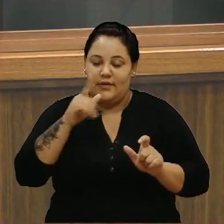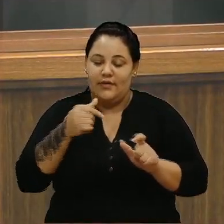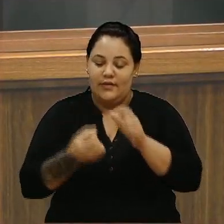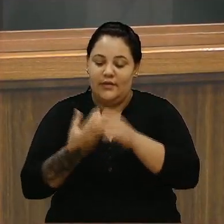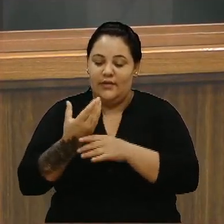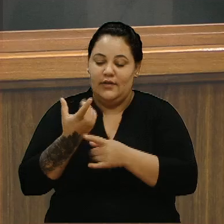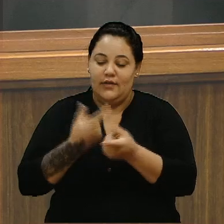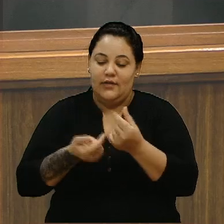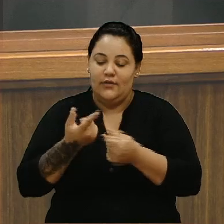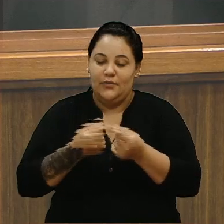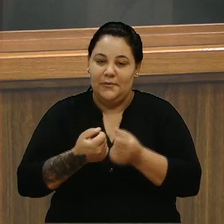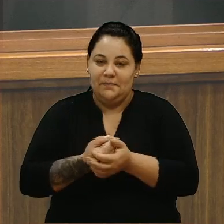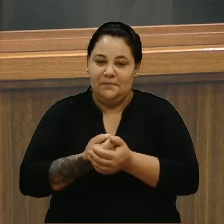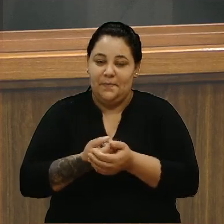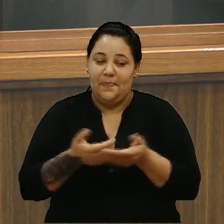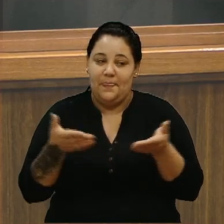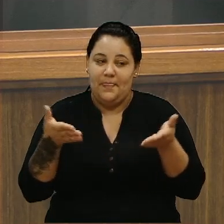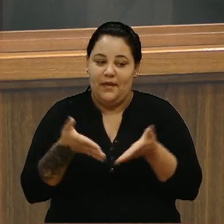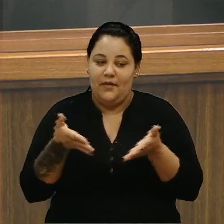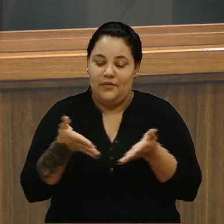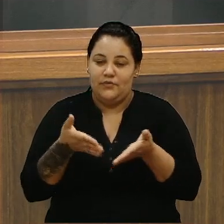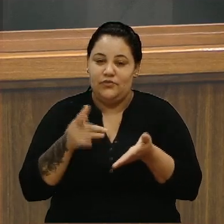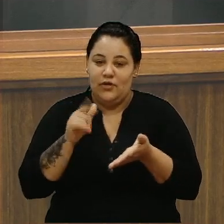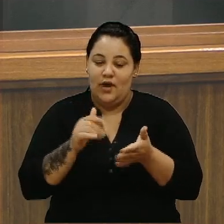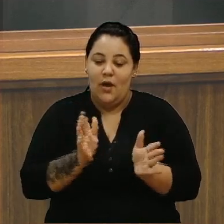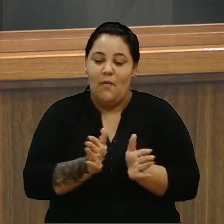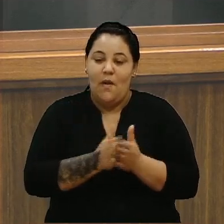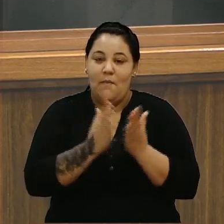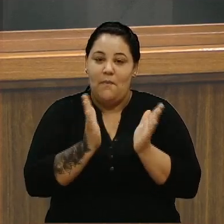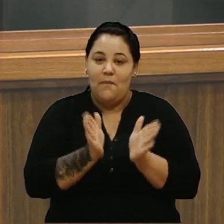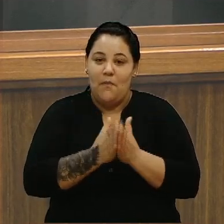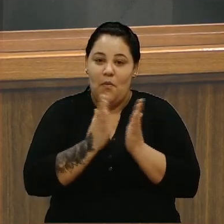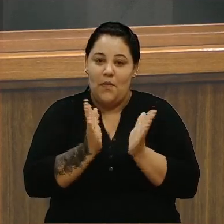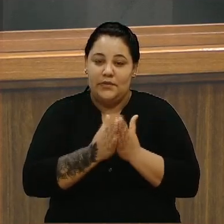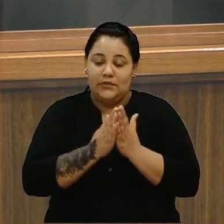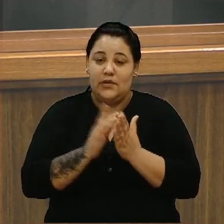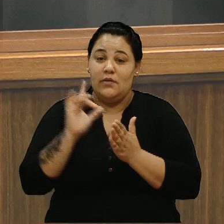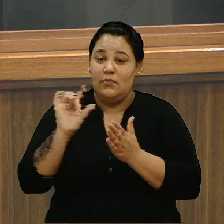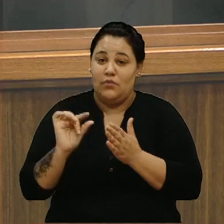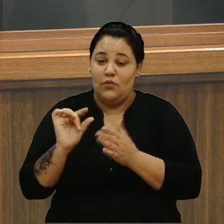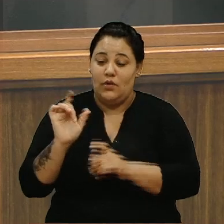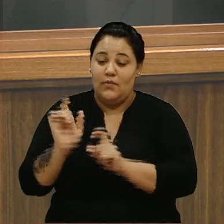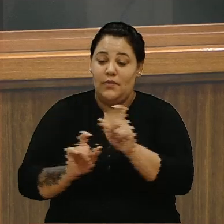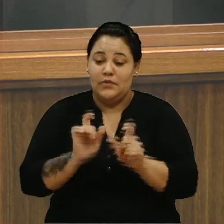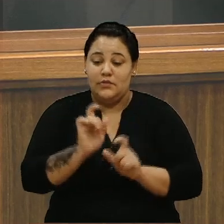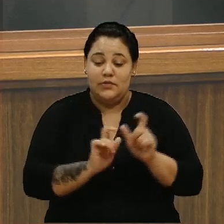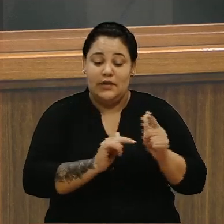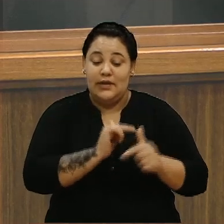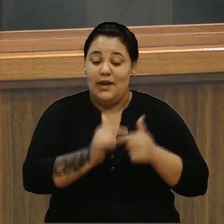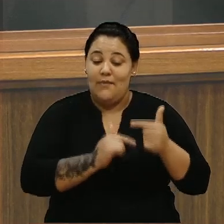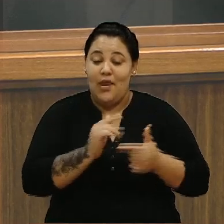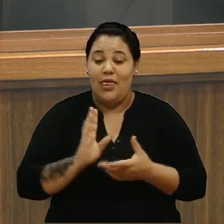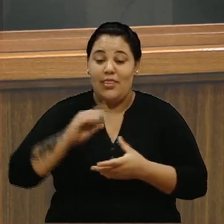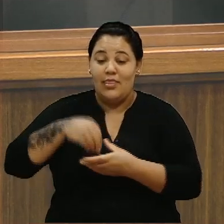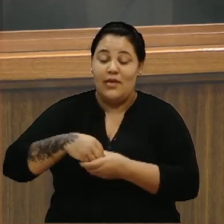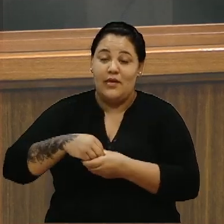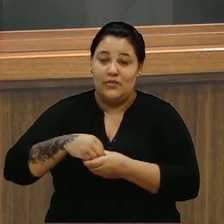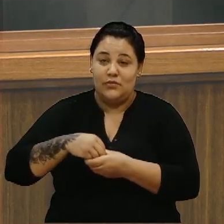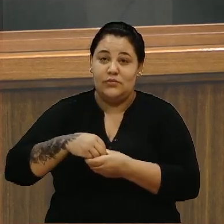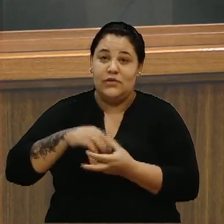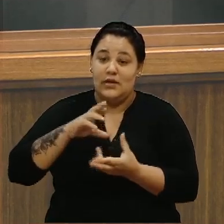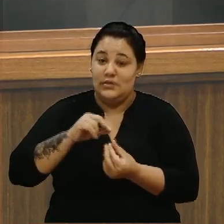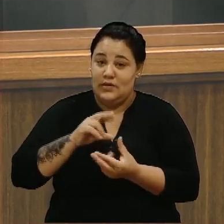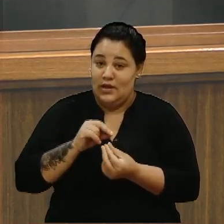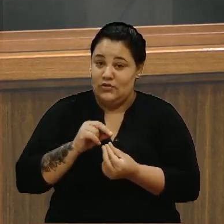economia. Hoje é uma pobreza, é um pingo de gente que trabalha nessas reciclagens. Então, alguma coisa há de ser